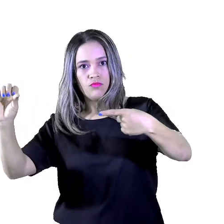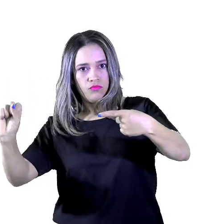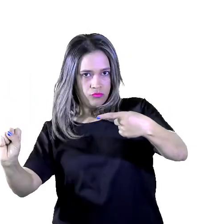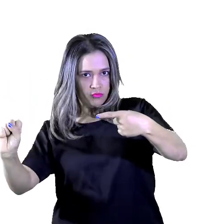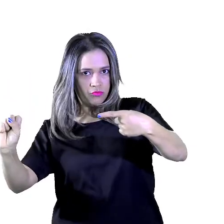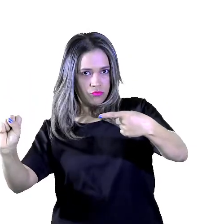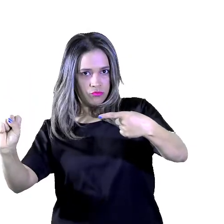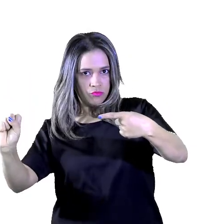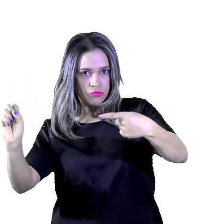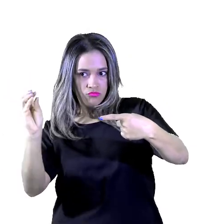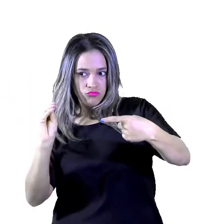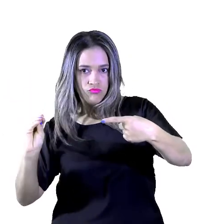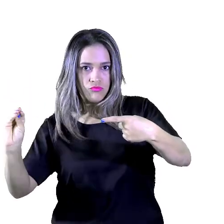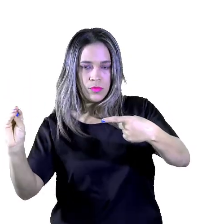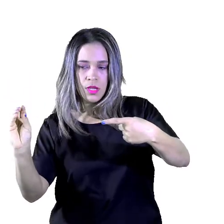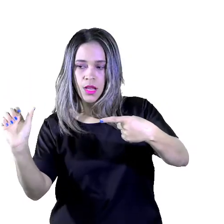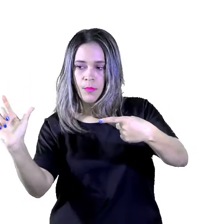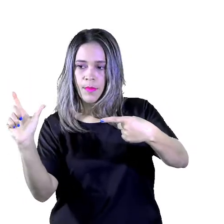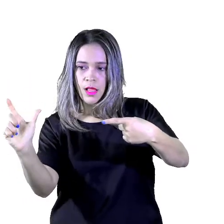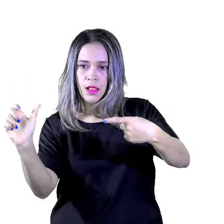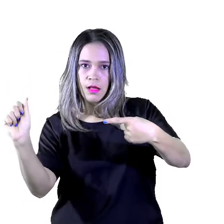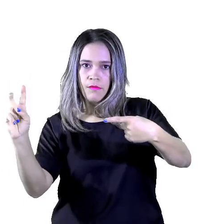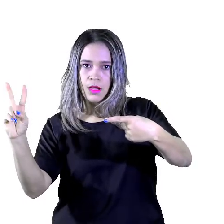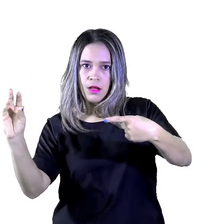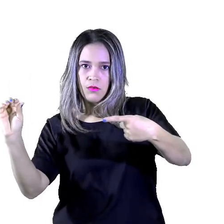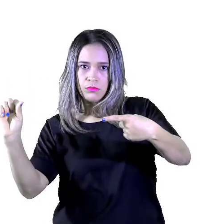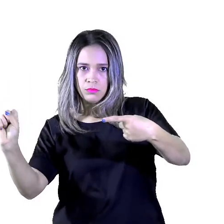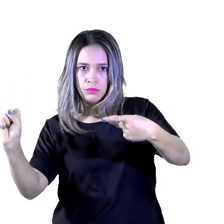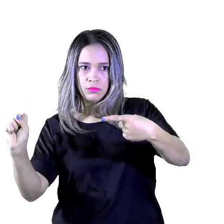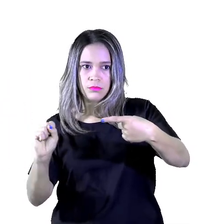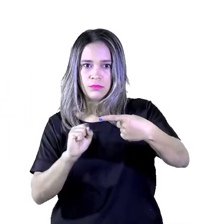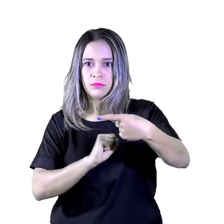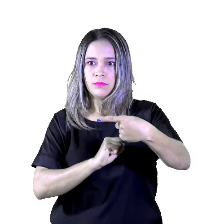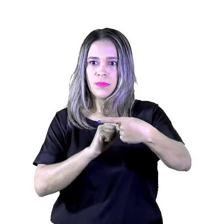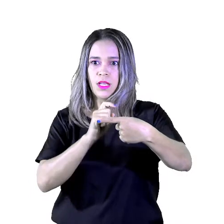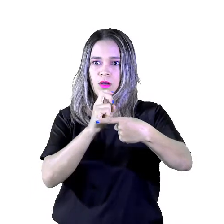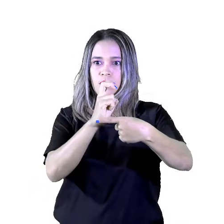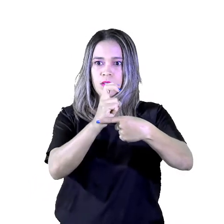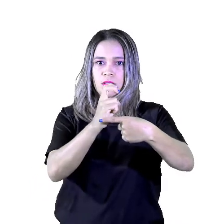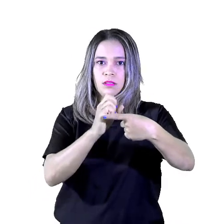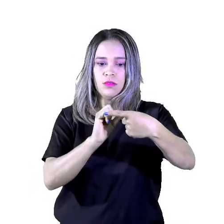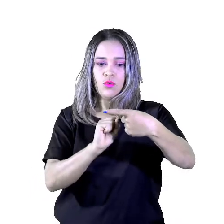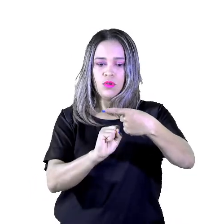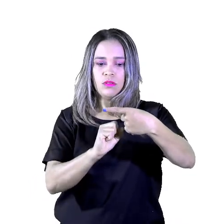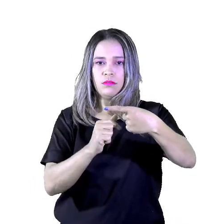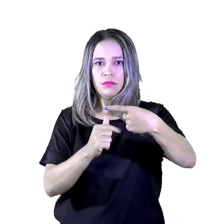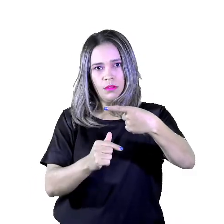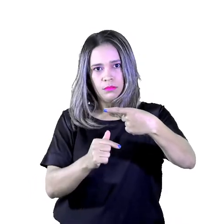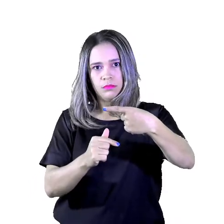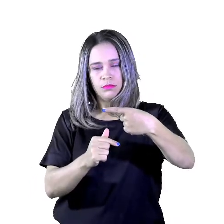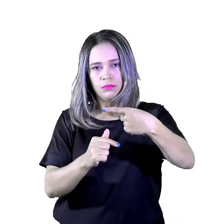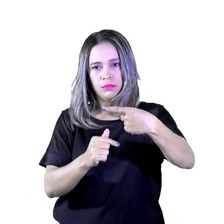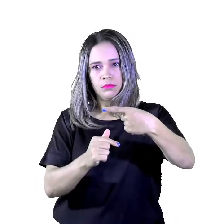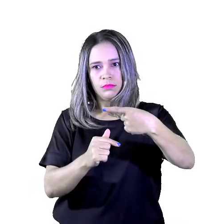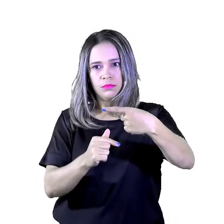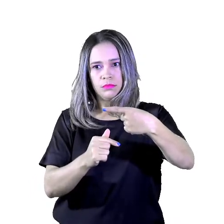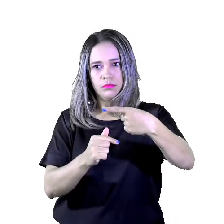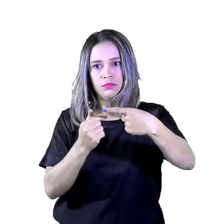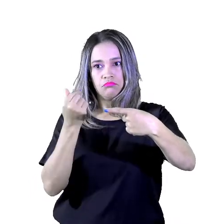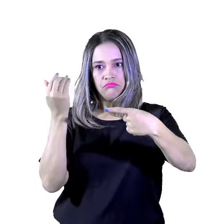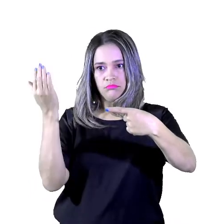Outro exemplo, o 5, o traço, e o 87. Como que eu leio?